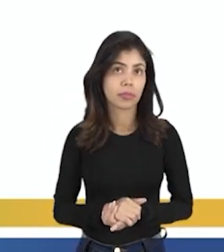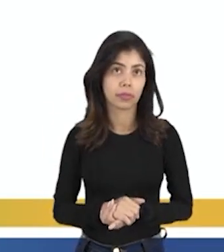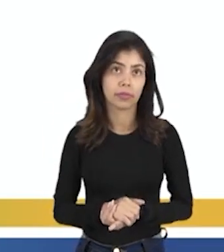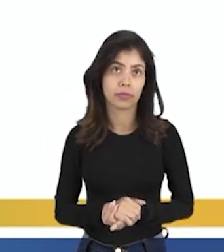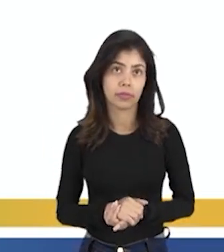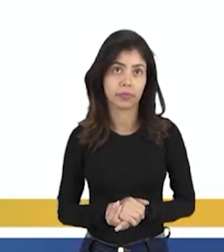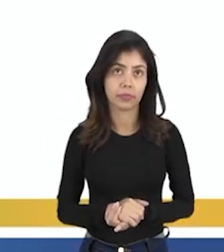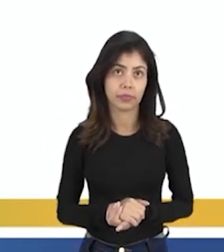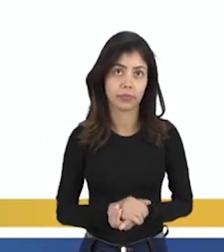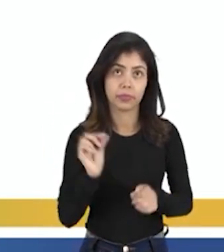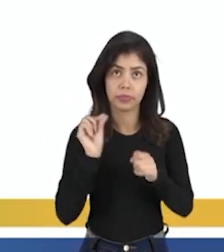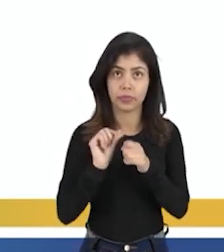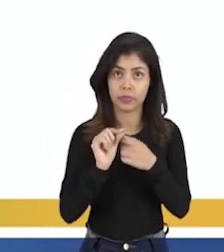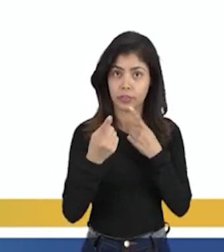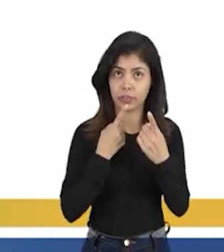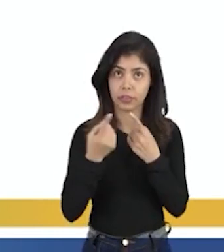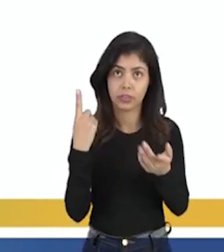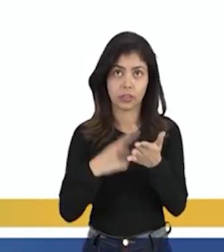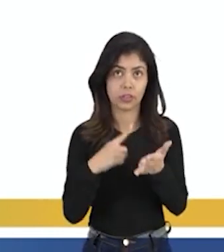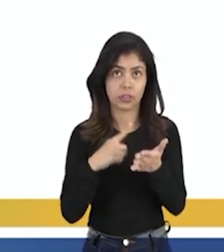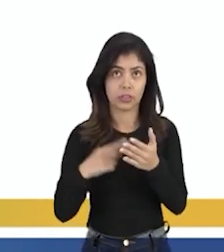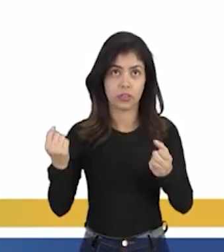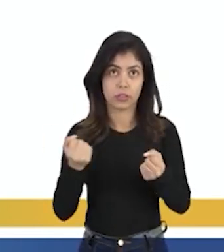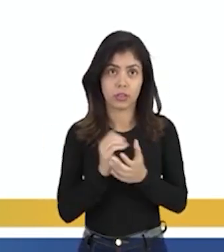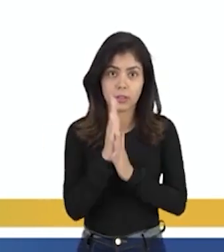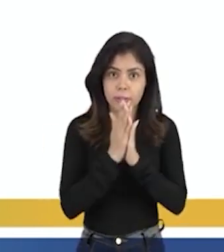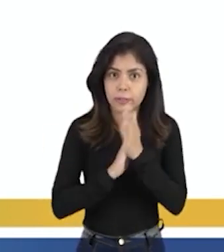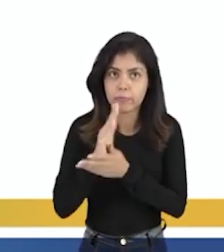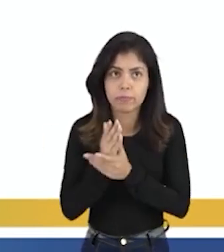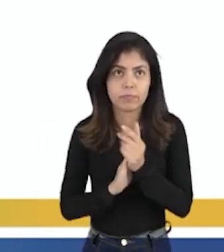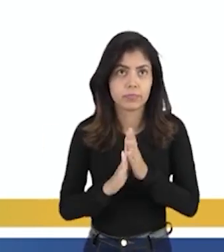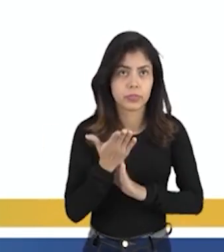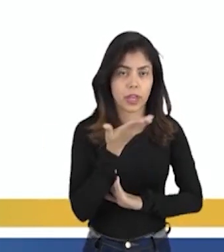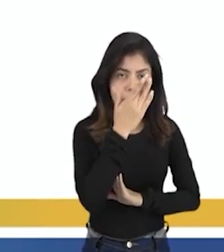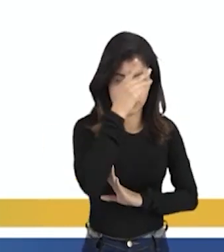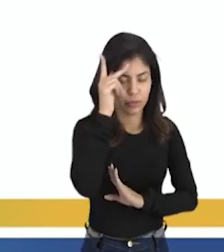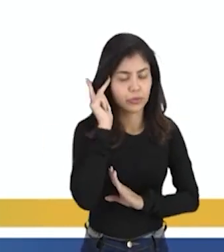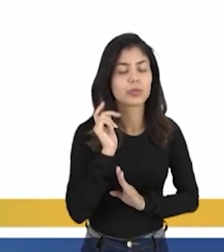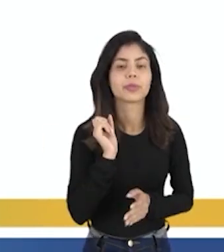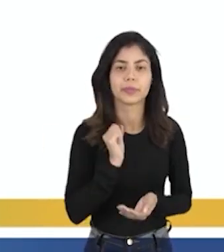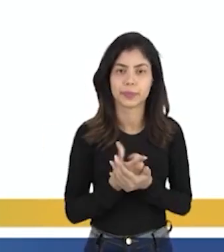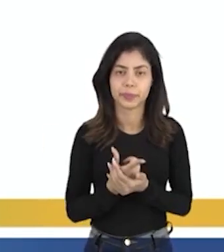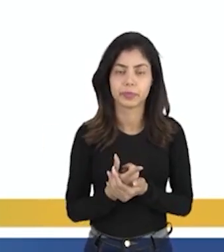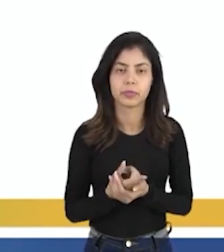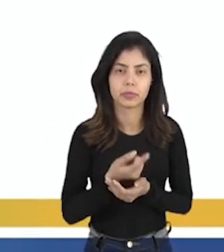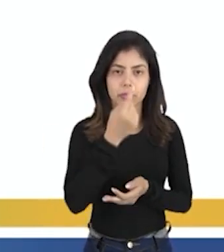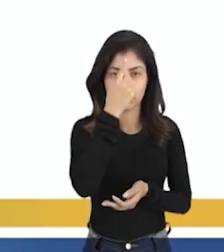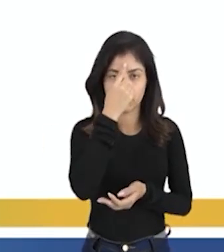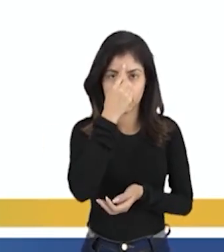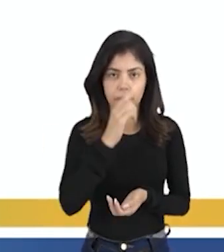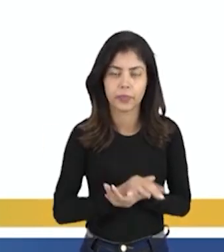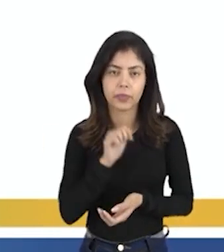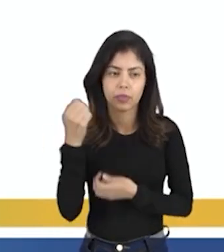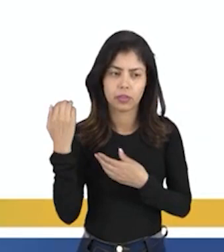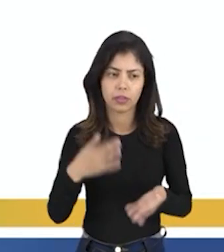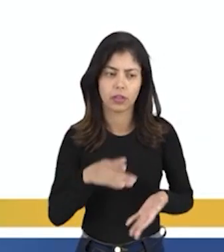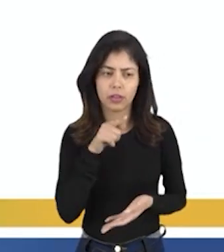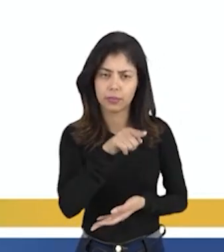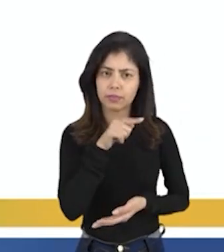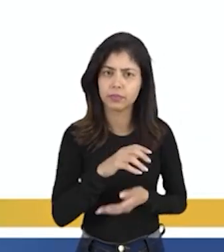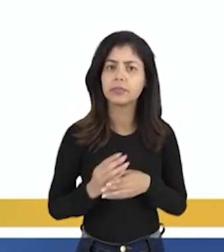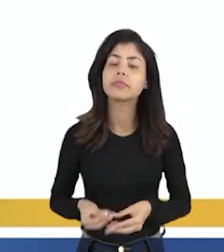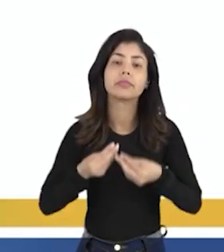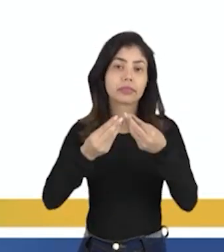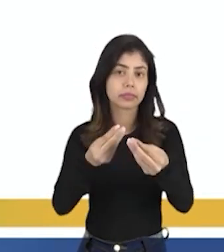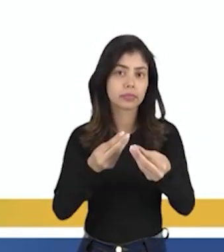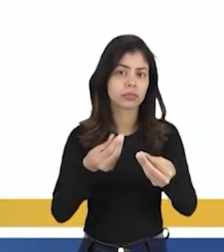Ó, ao elaborar o discurso de acordo com os anseios do consumidor. Imaginemos que alguém chegue para você e diz assim,